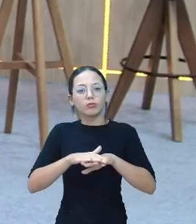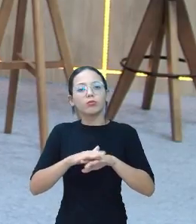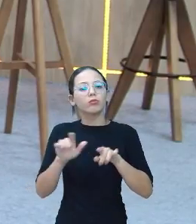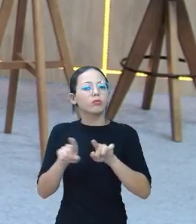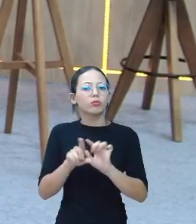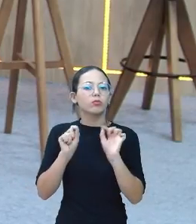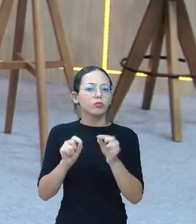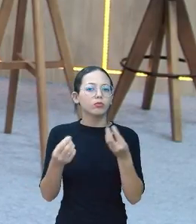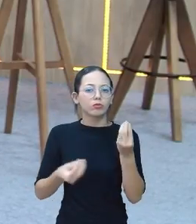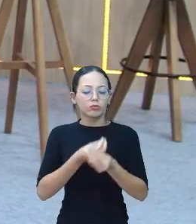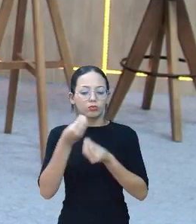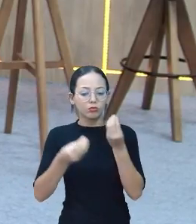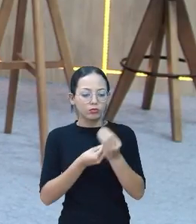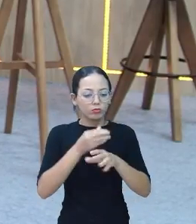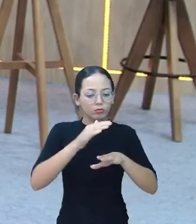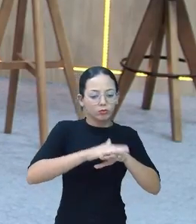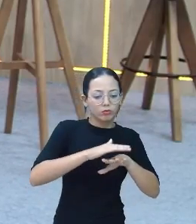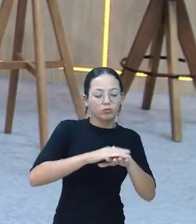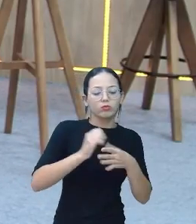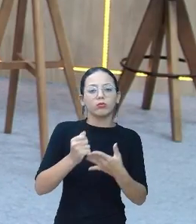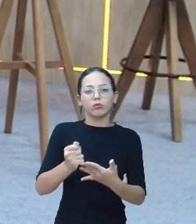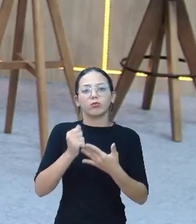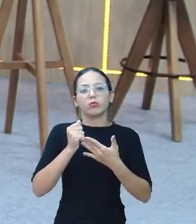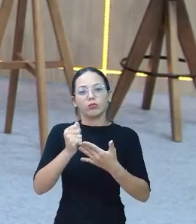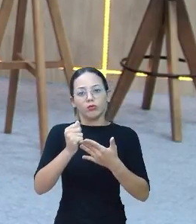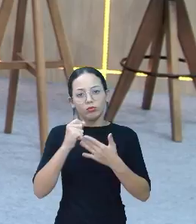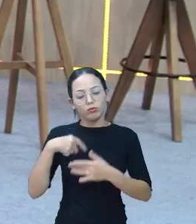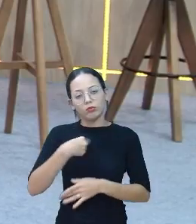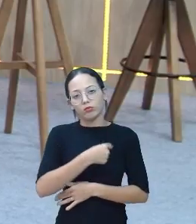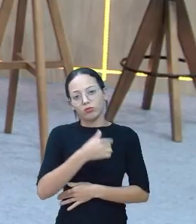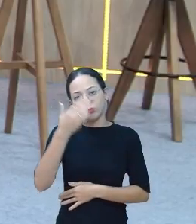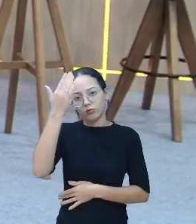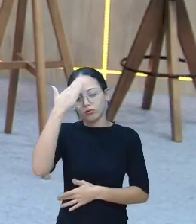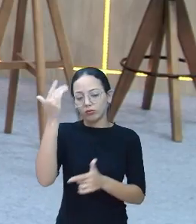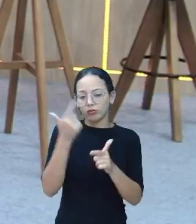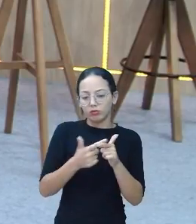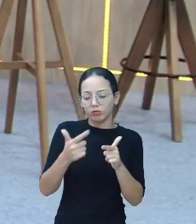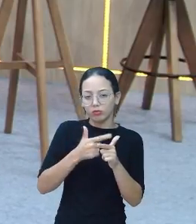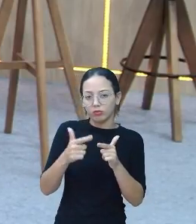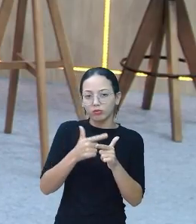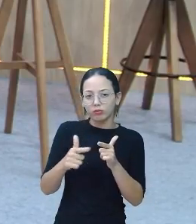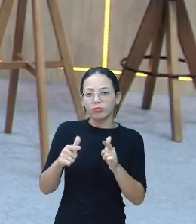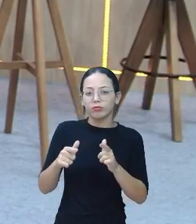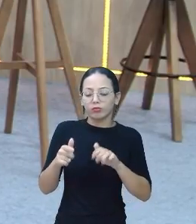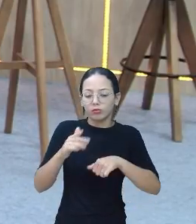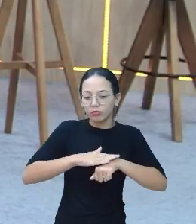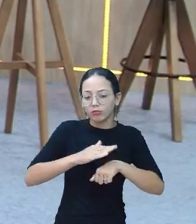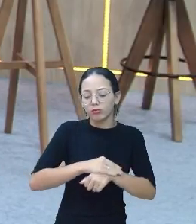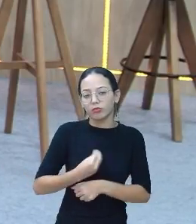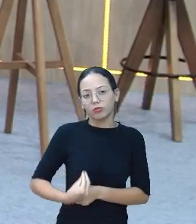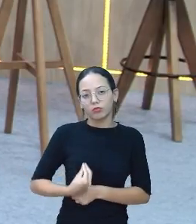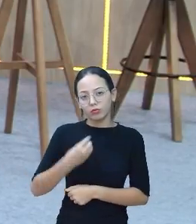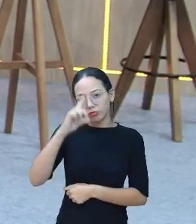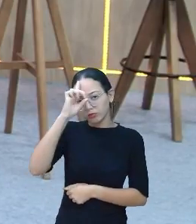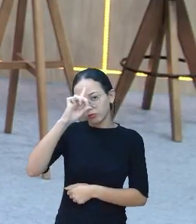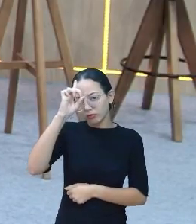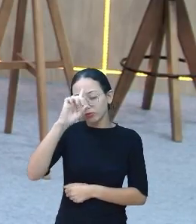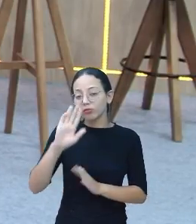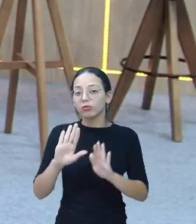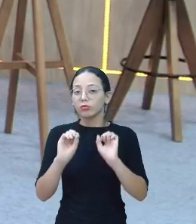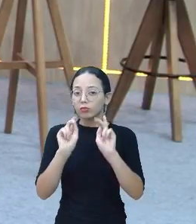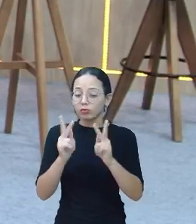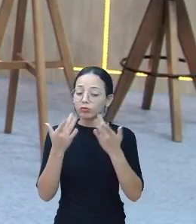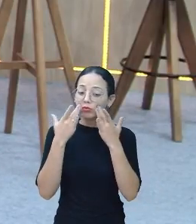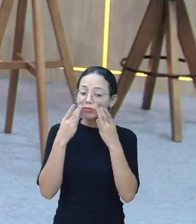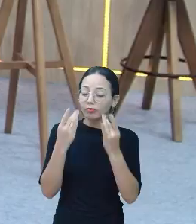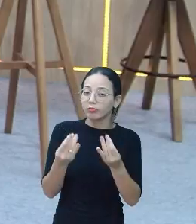seja, como é que a matemática nos ajuda a compreender problemas e situações do dia a dia, tá certo? Então, presta